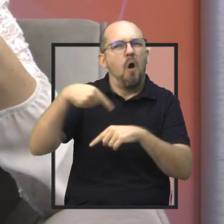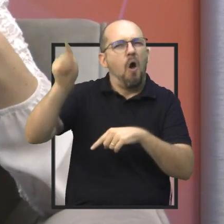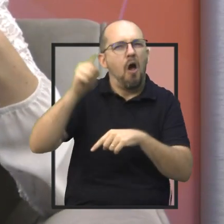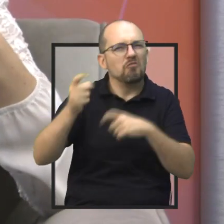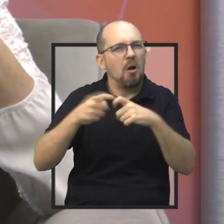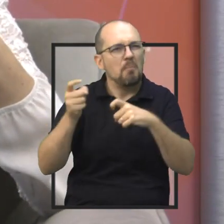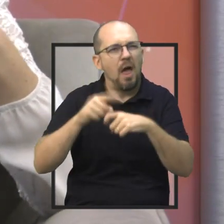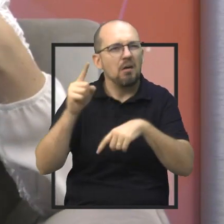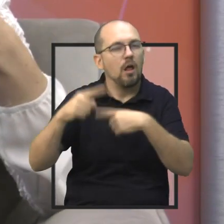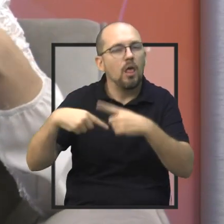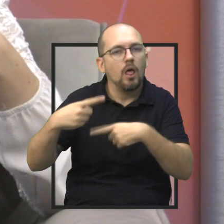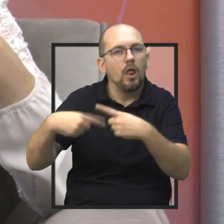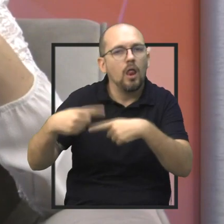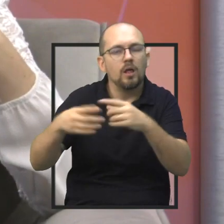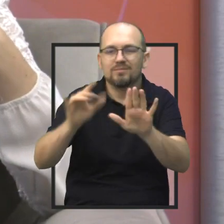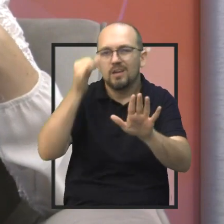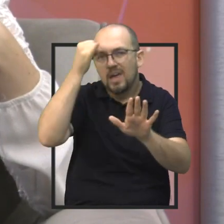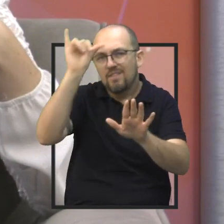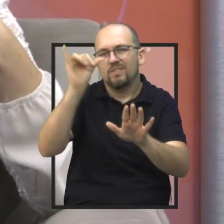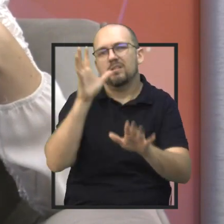atendimento médico se tiverem